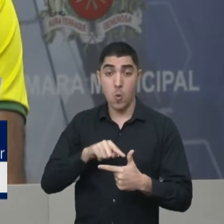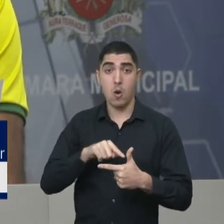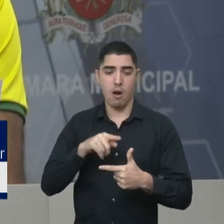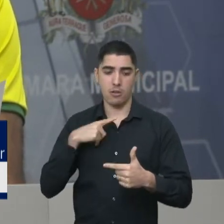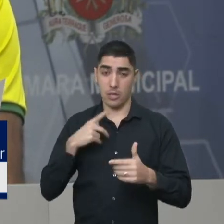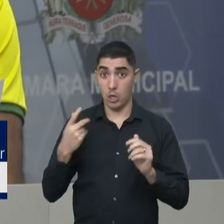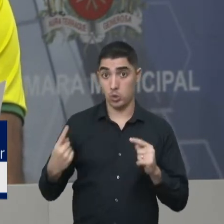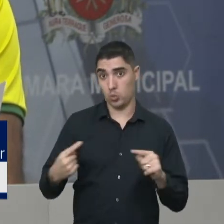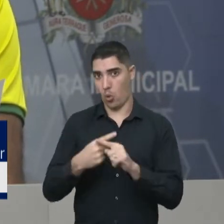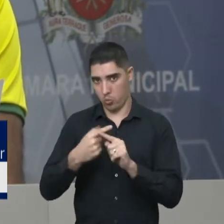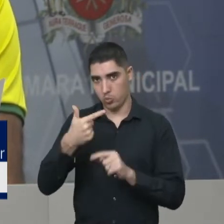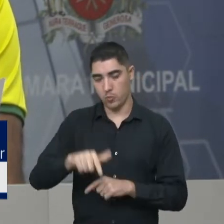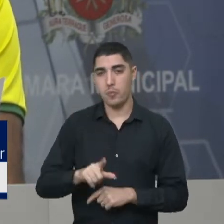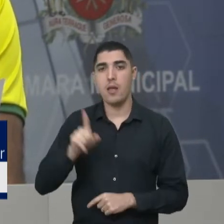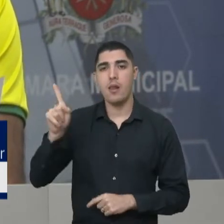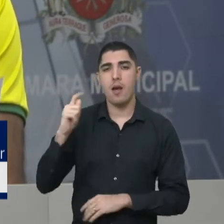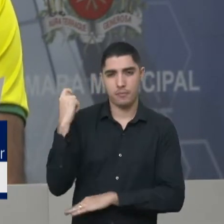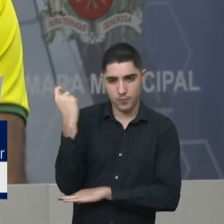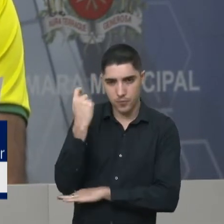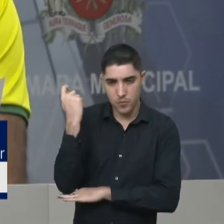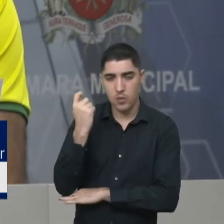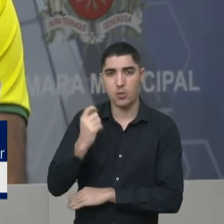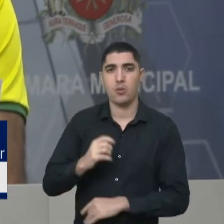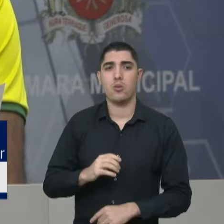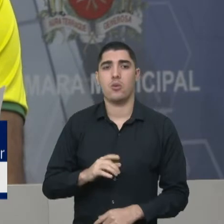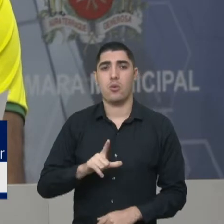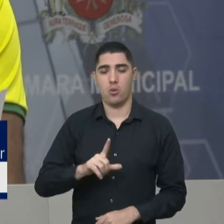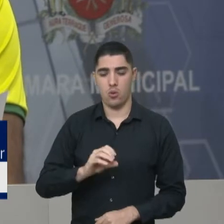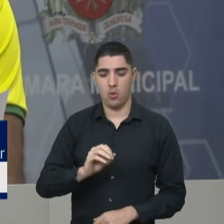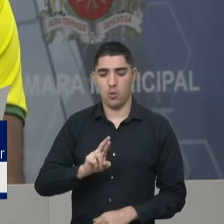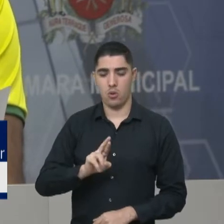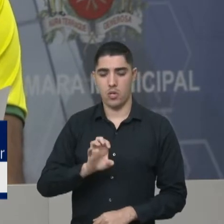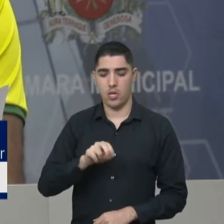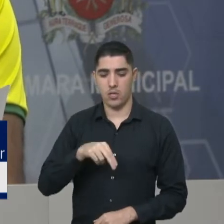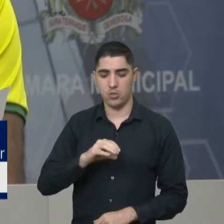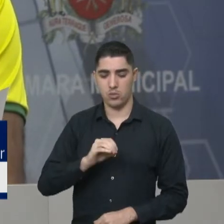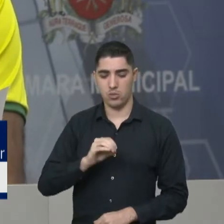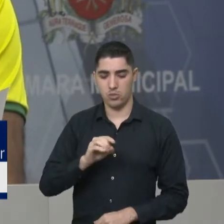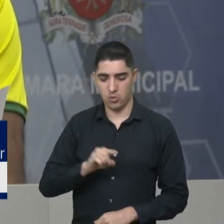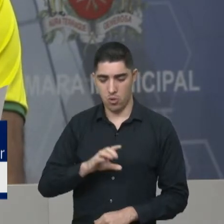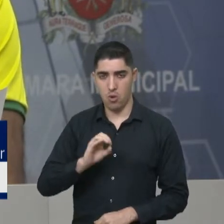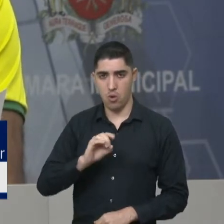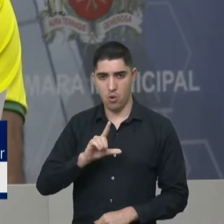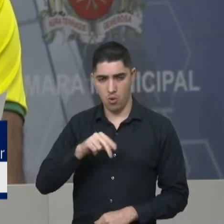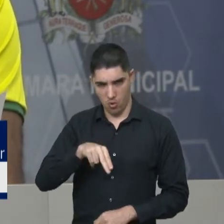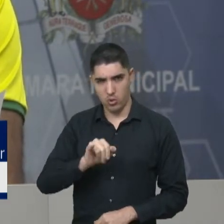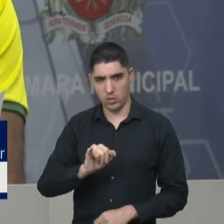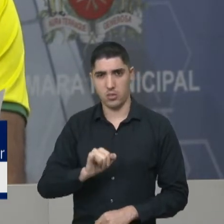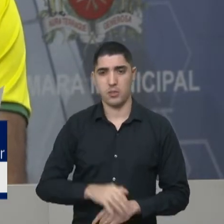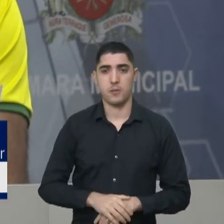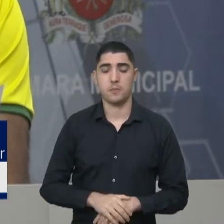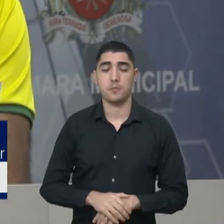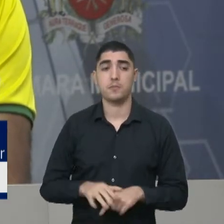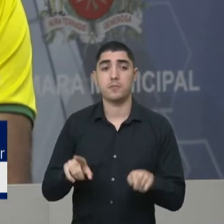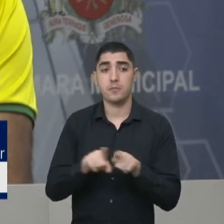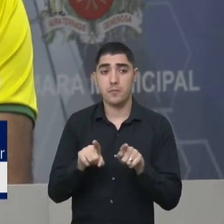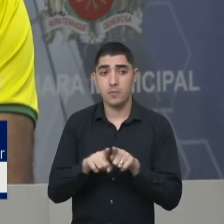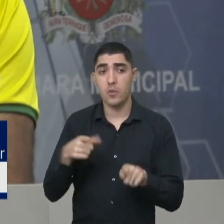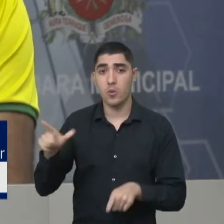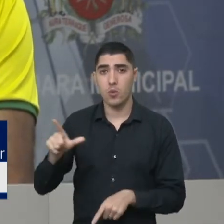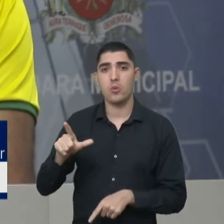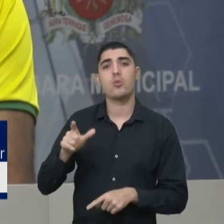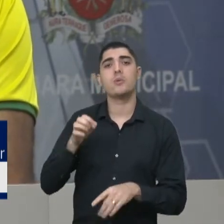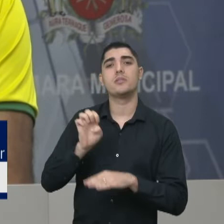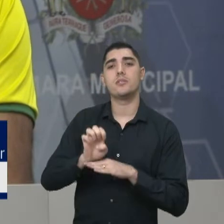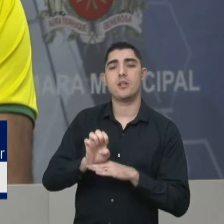No Rio Grande do Sul, o Onyx Lorenzoni com Eduardo Leite. Em Alagoas, o Paulo Dantas